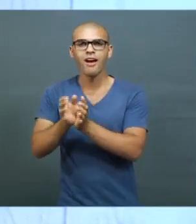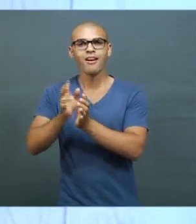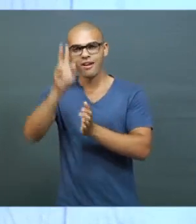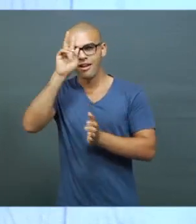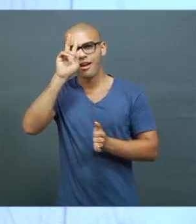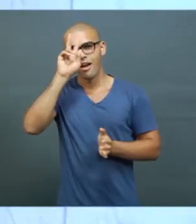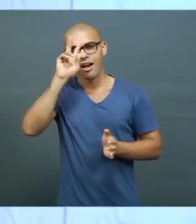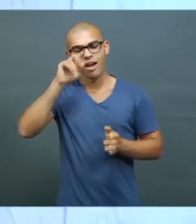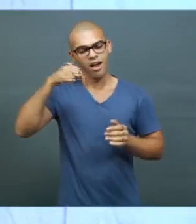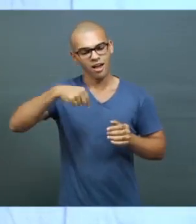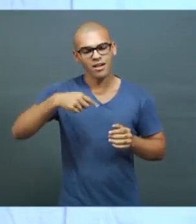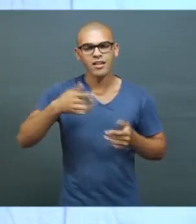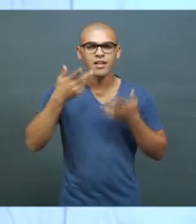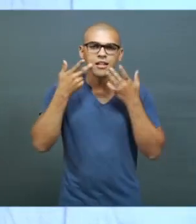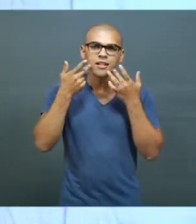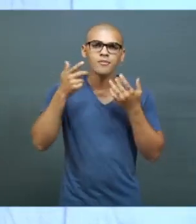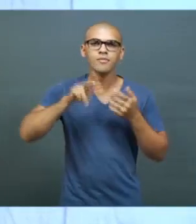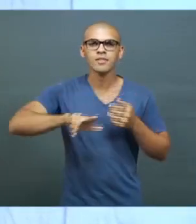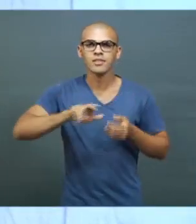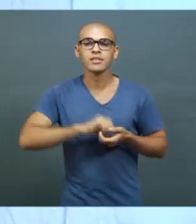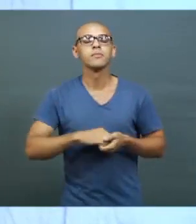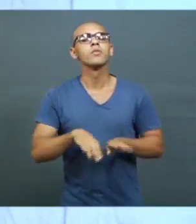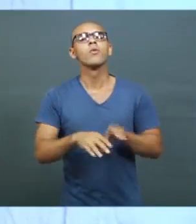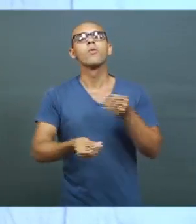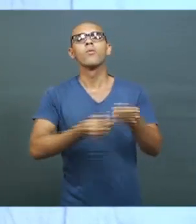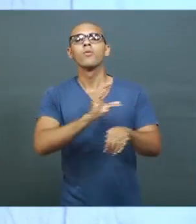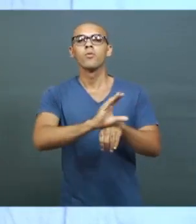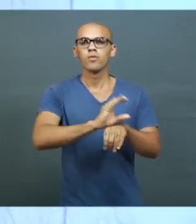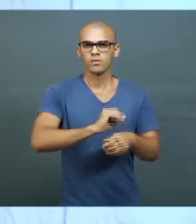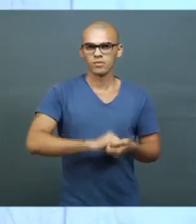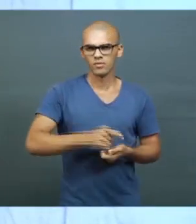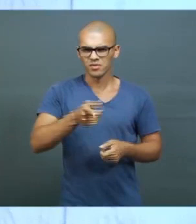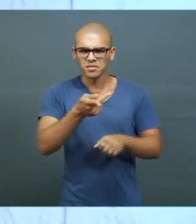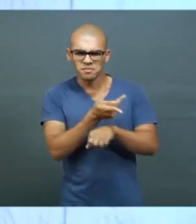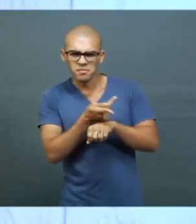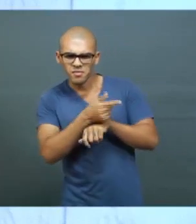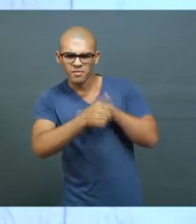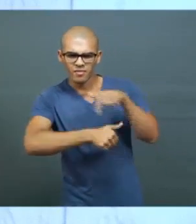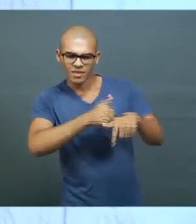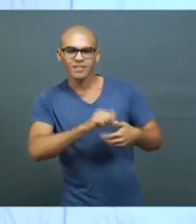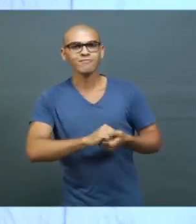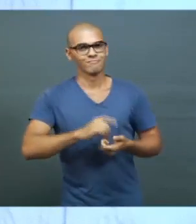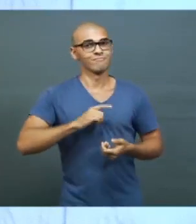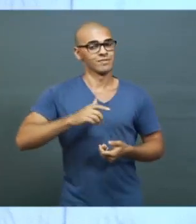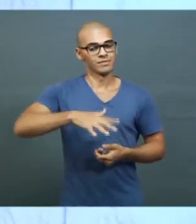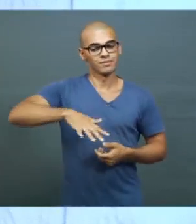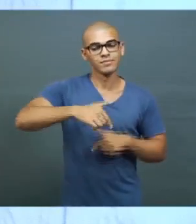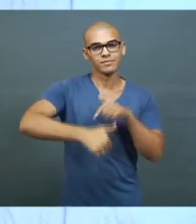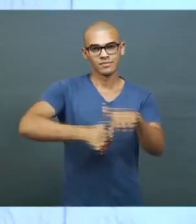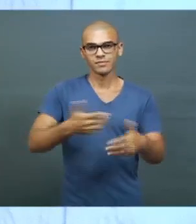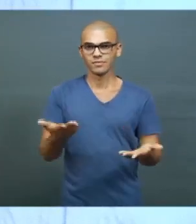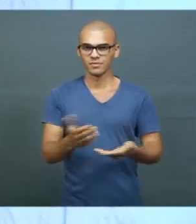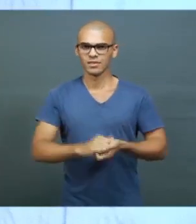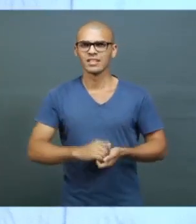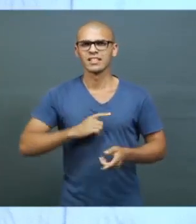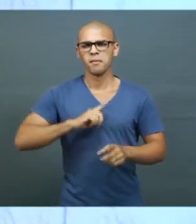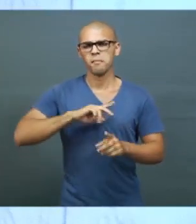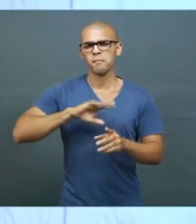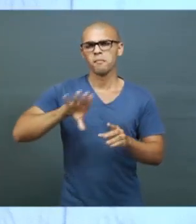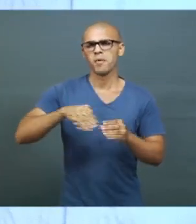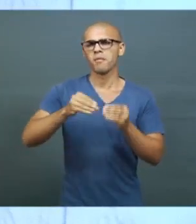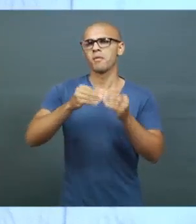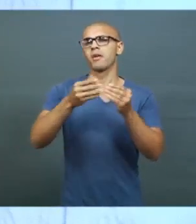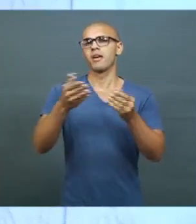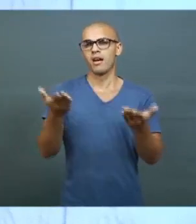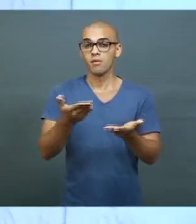Uberlândia. Você está em busca de emprego? Hoje temos as dicas do nosso quadro Mercado de Trabalho. Isso e muito mais você